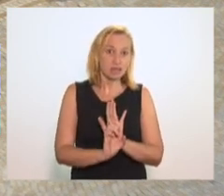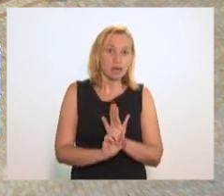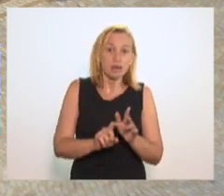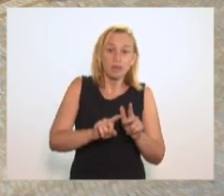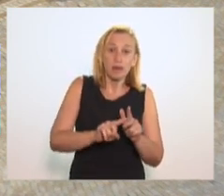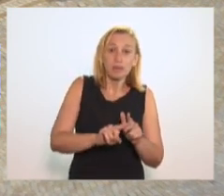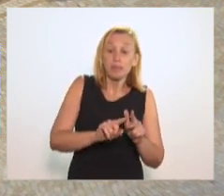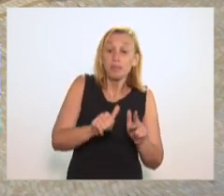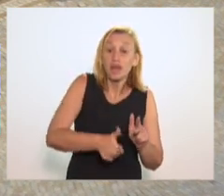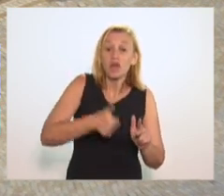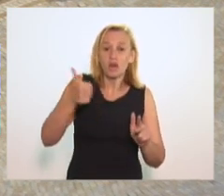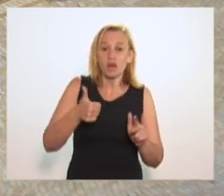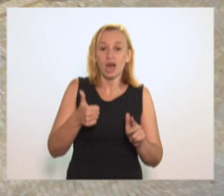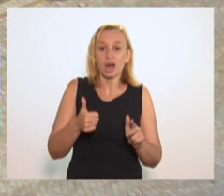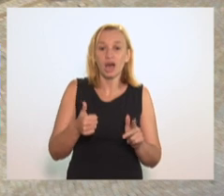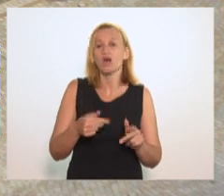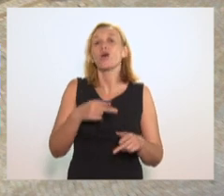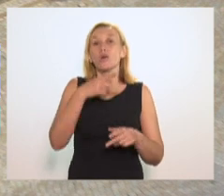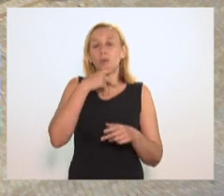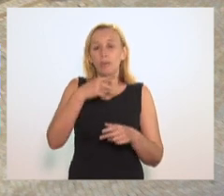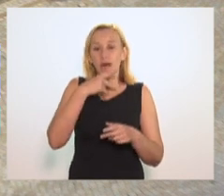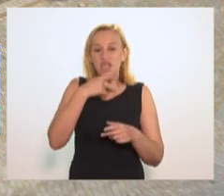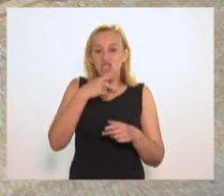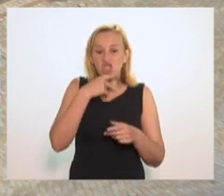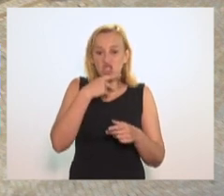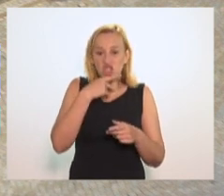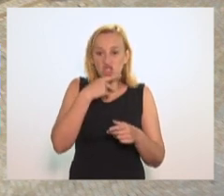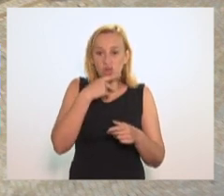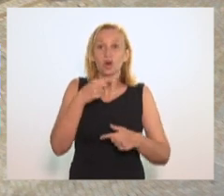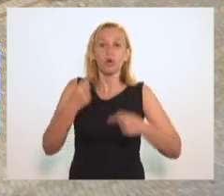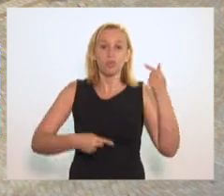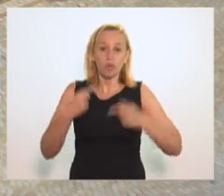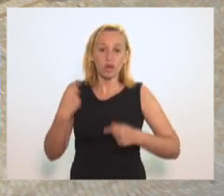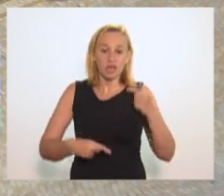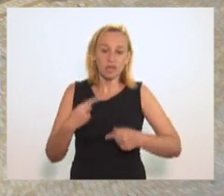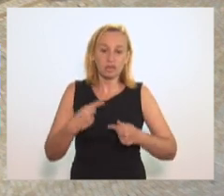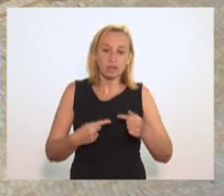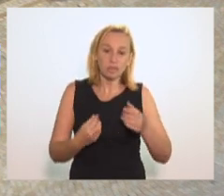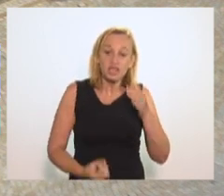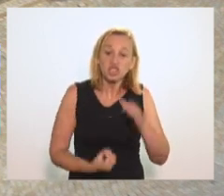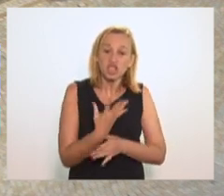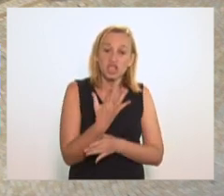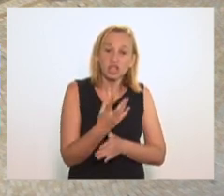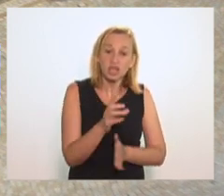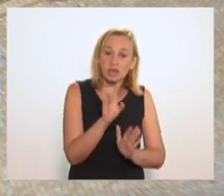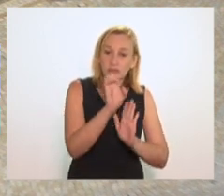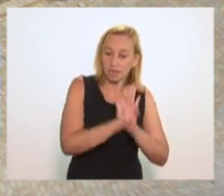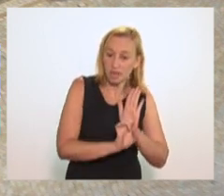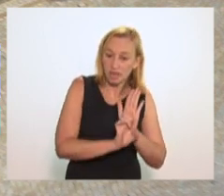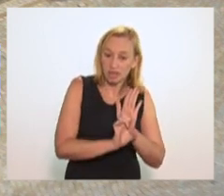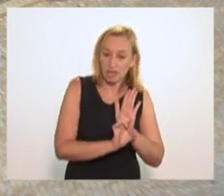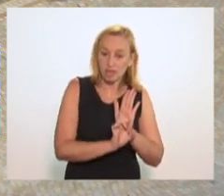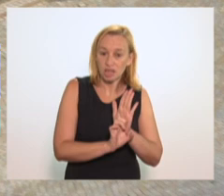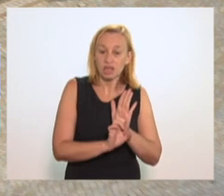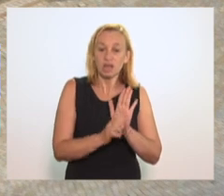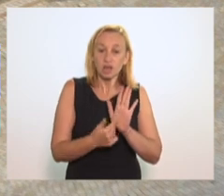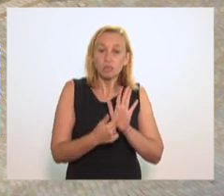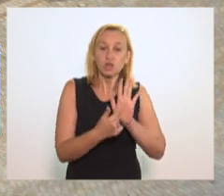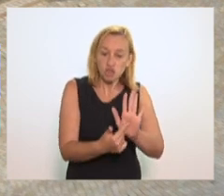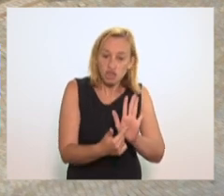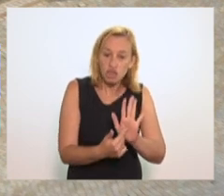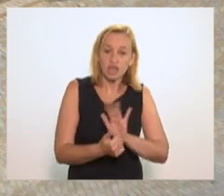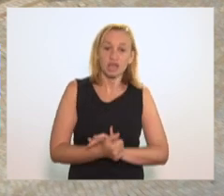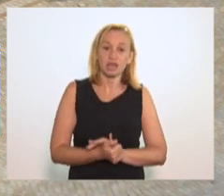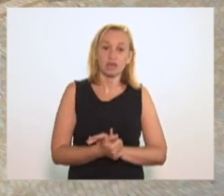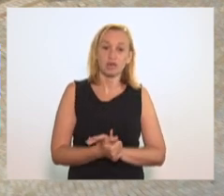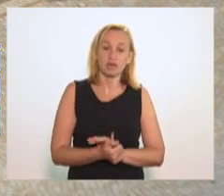partido do líder da oposição é o que mais apresenta emendas para destruir bons projetos nessa casa eu destaquei a emenda como o regimento da